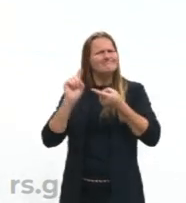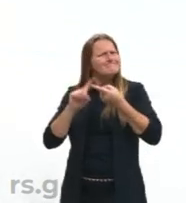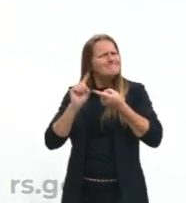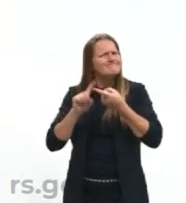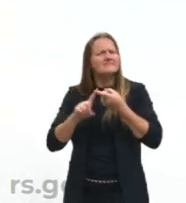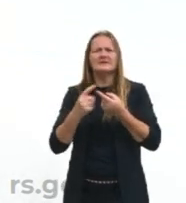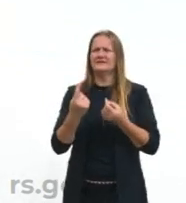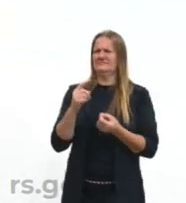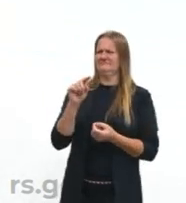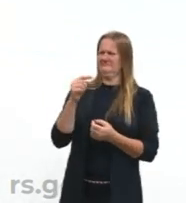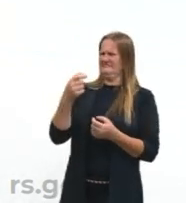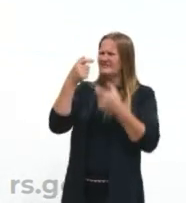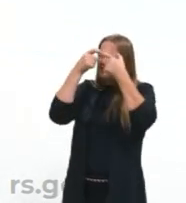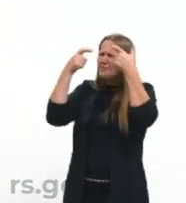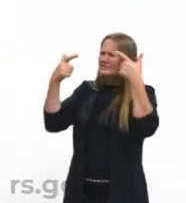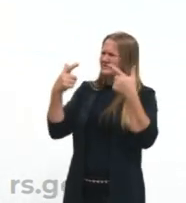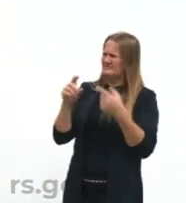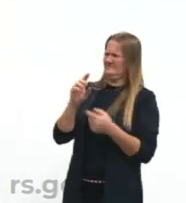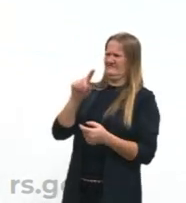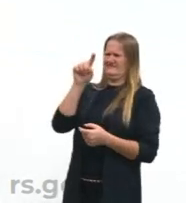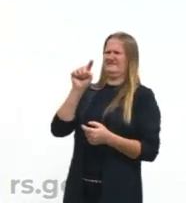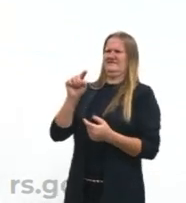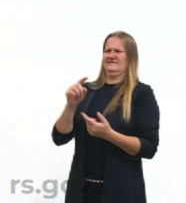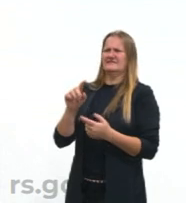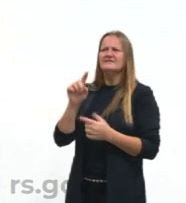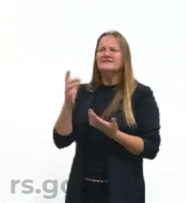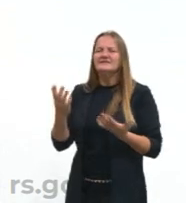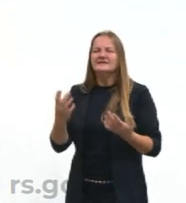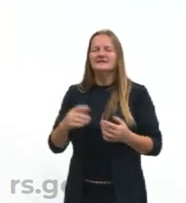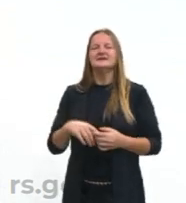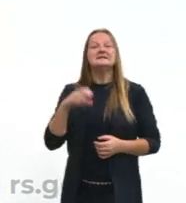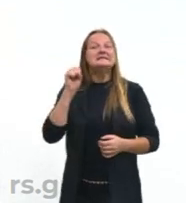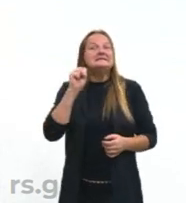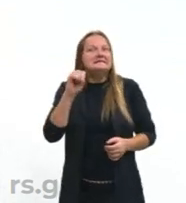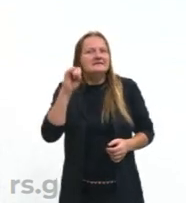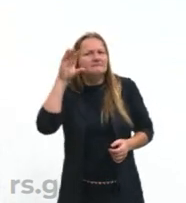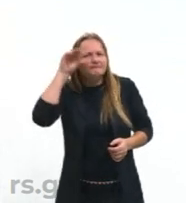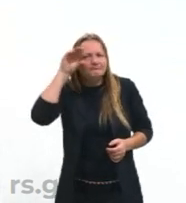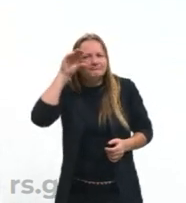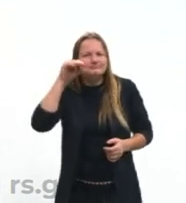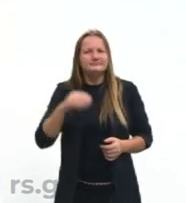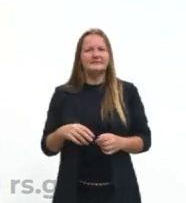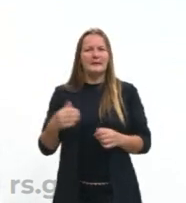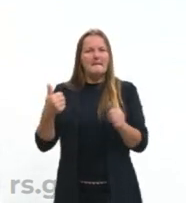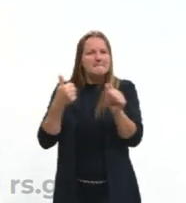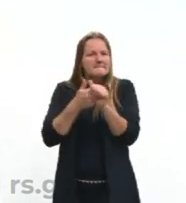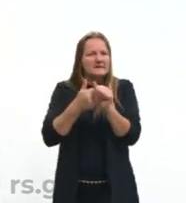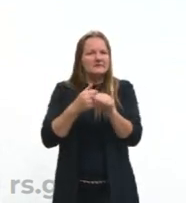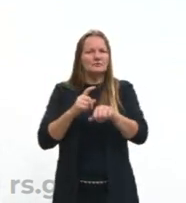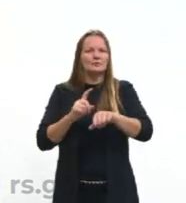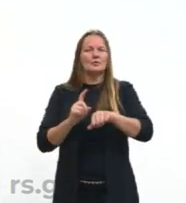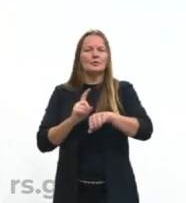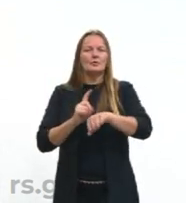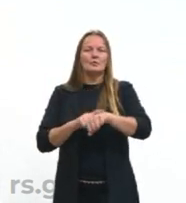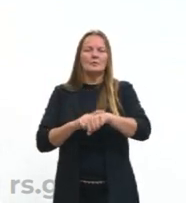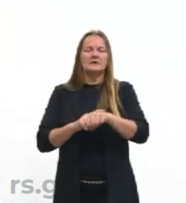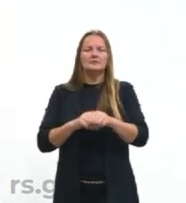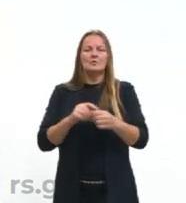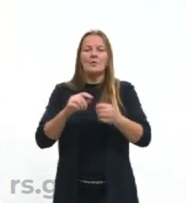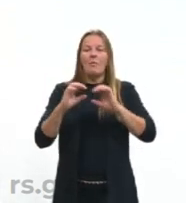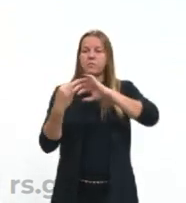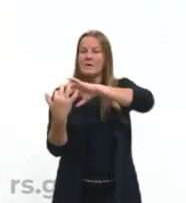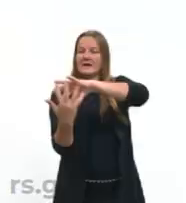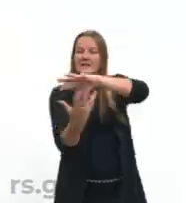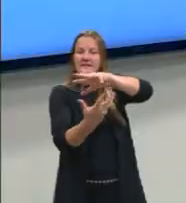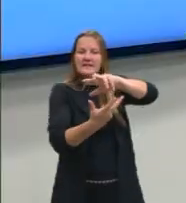dos conhecimentos ou de parte dos conhecimentos que nós observamos assim recentemente né A questão do terraplanismo